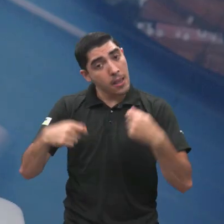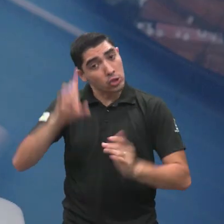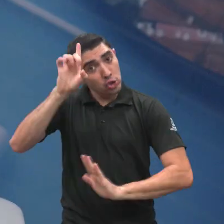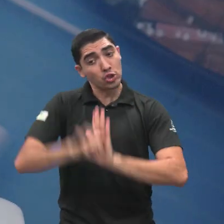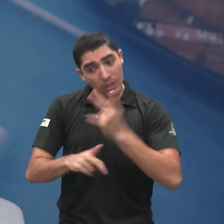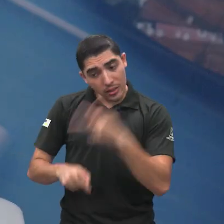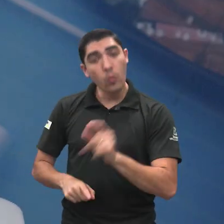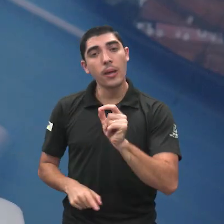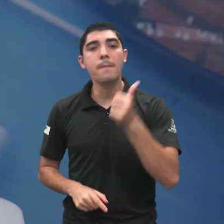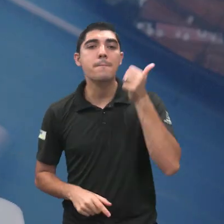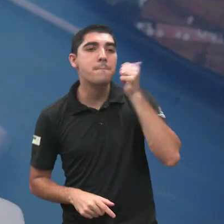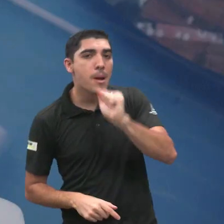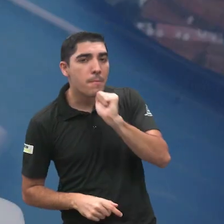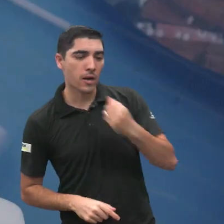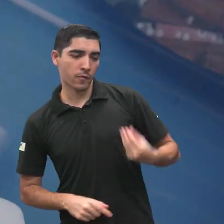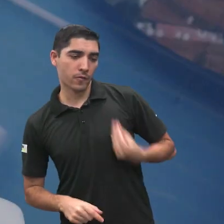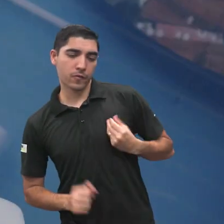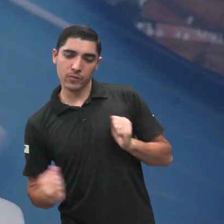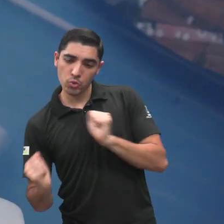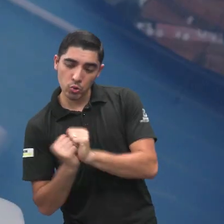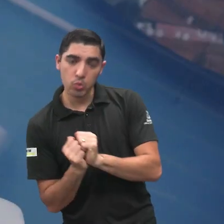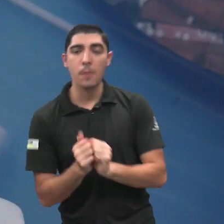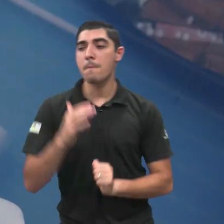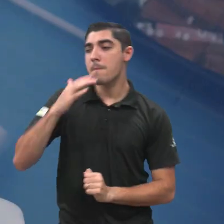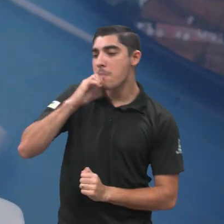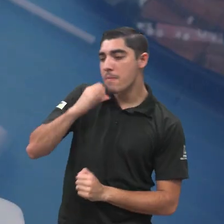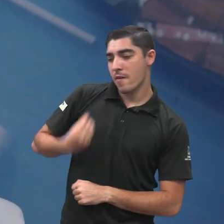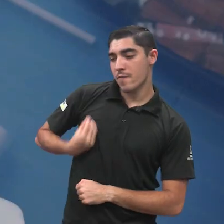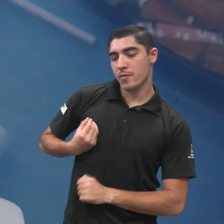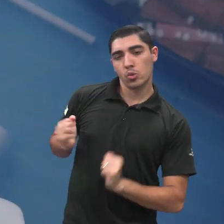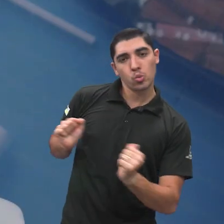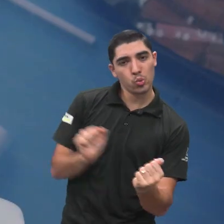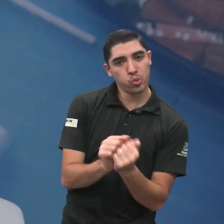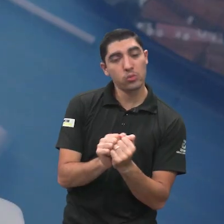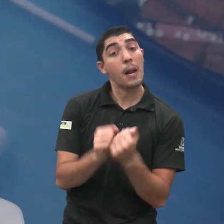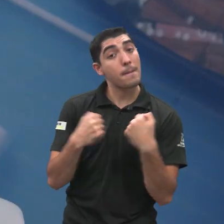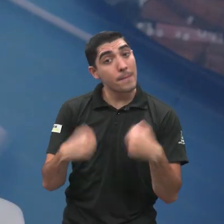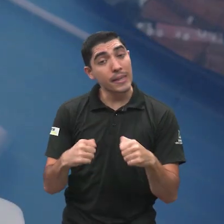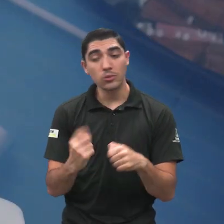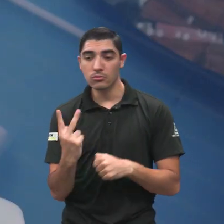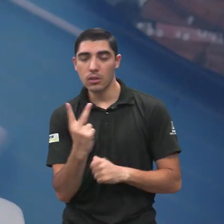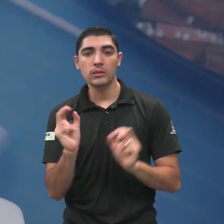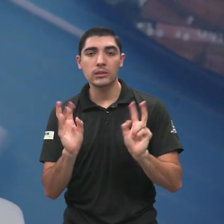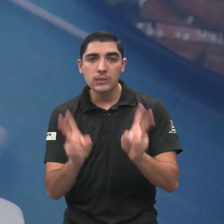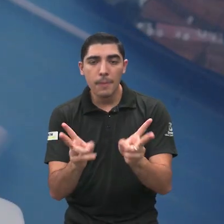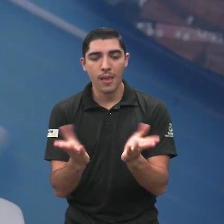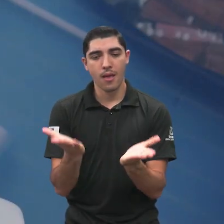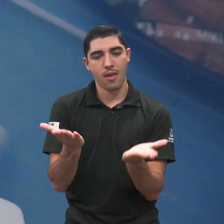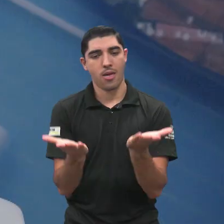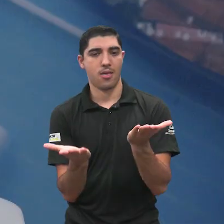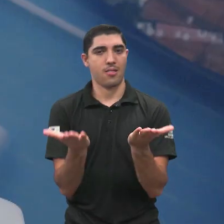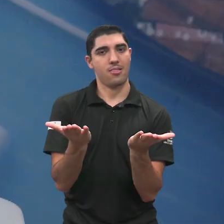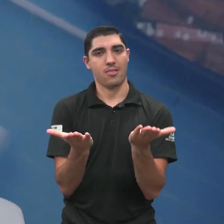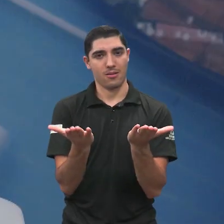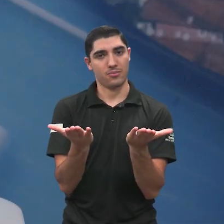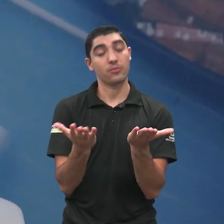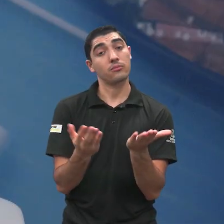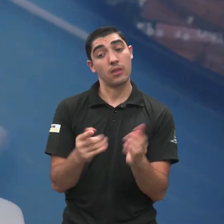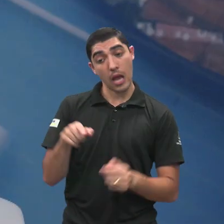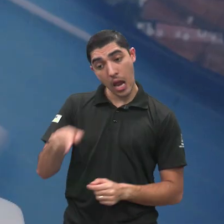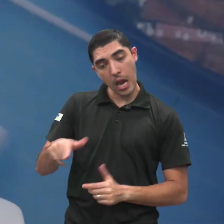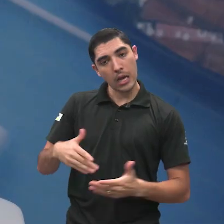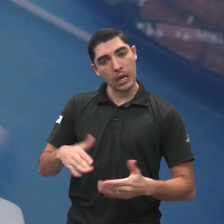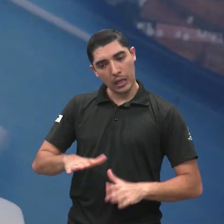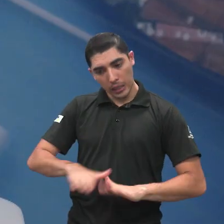um pai presente. Quando essa junção tem um equilíbrio e com certeza assim, essa criança ela cresce mais